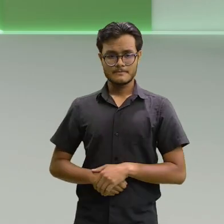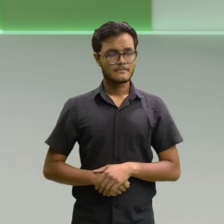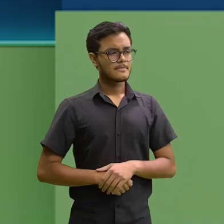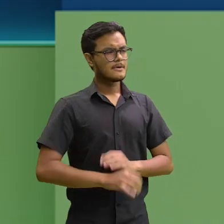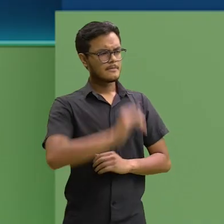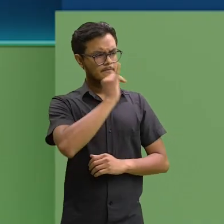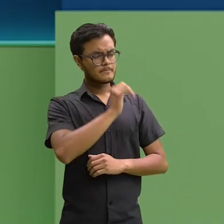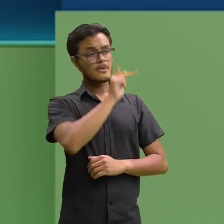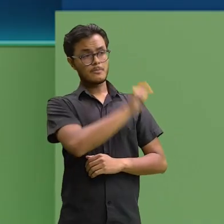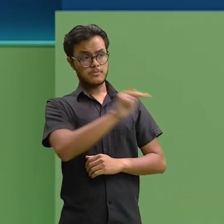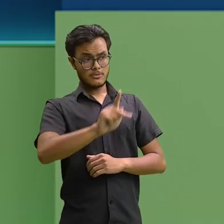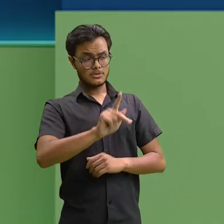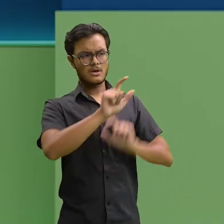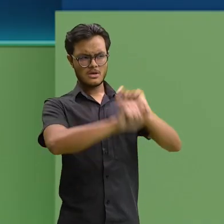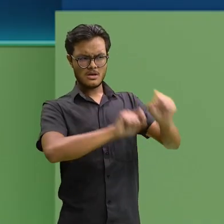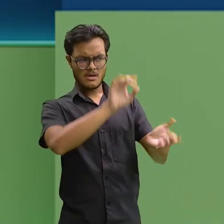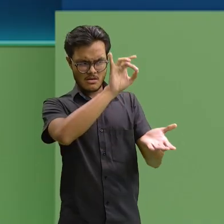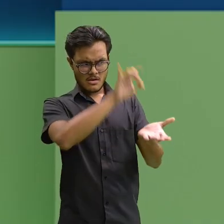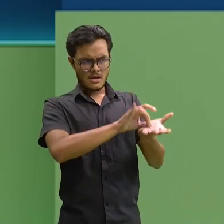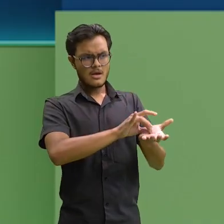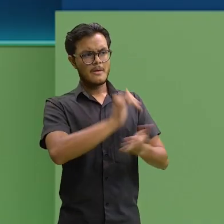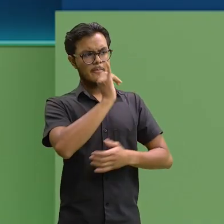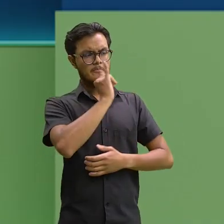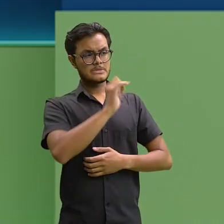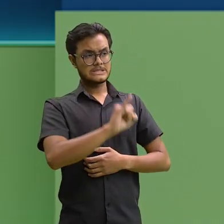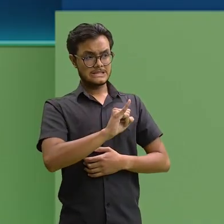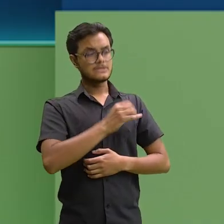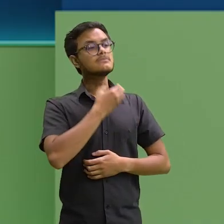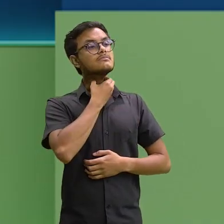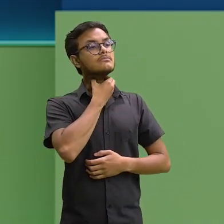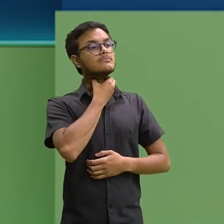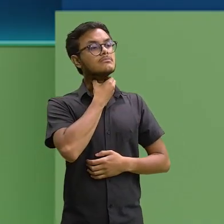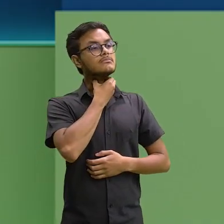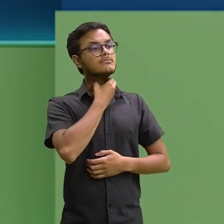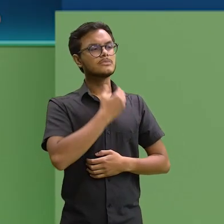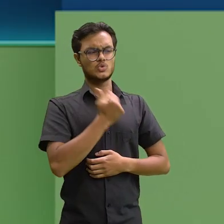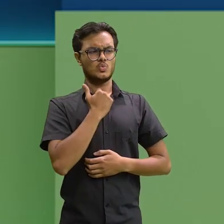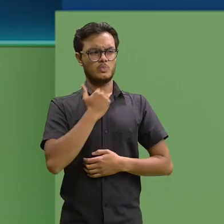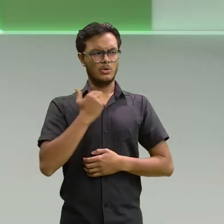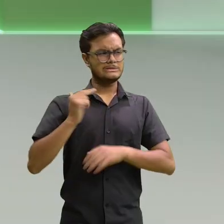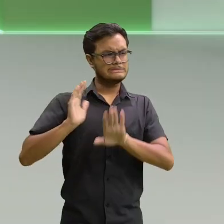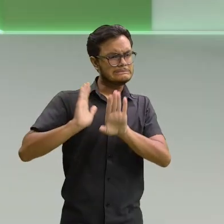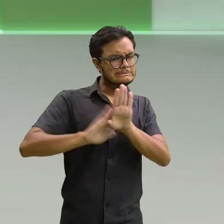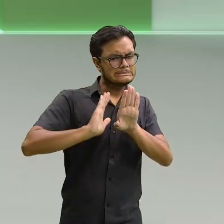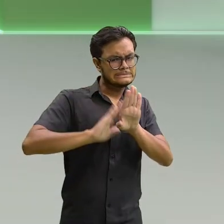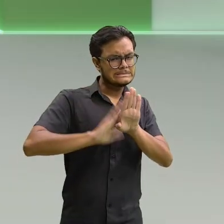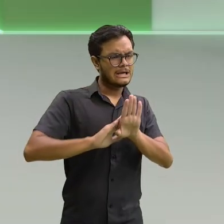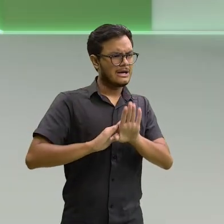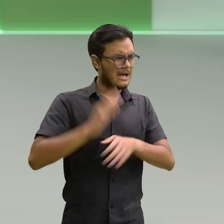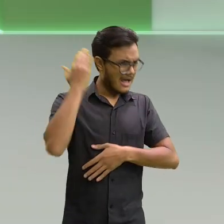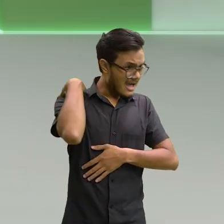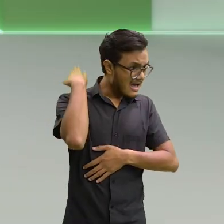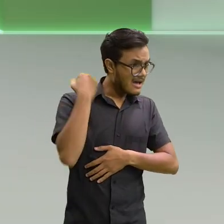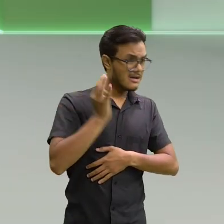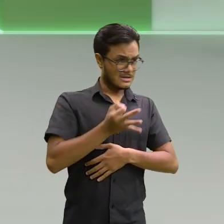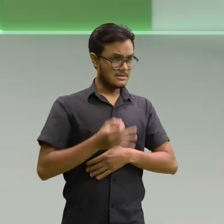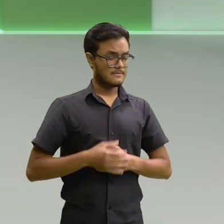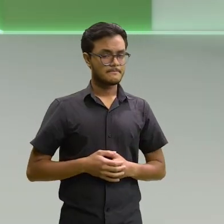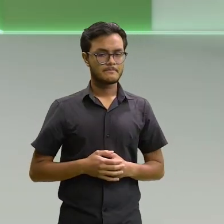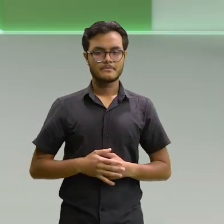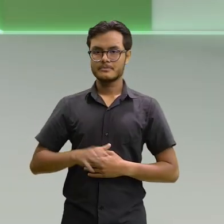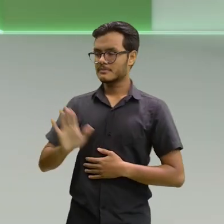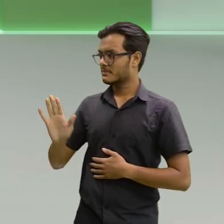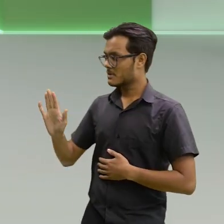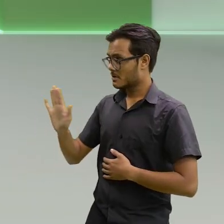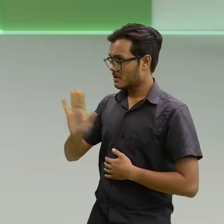Brabo, é verdade que se a pessoa estiver engasgada, não pode bater nas costas? Então, cara, gente, eu já